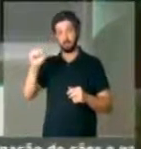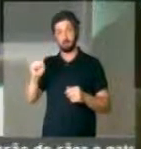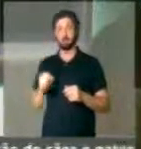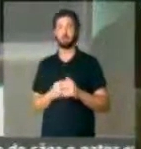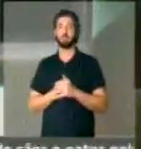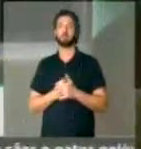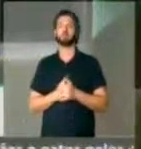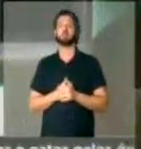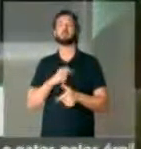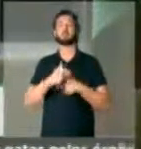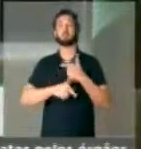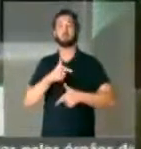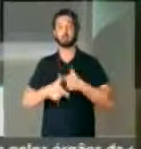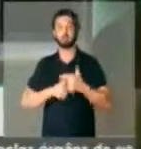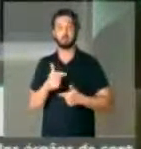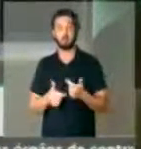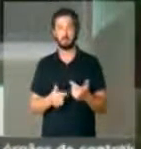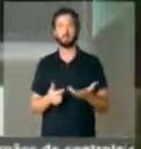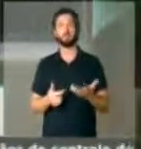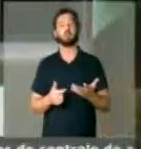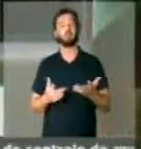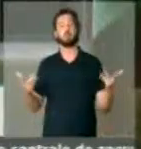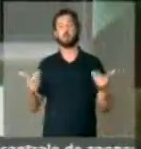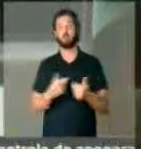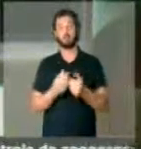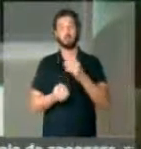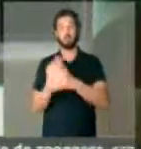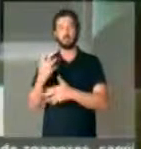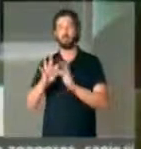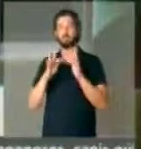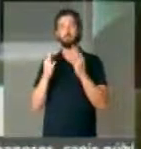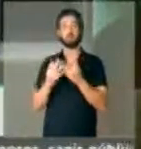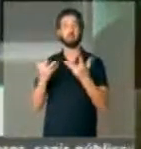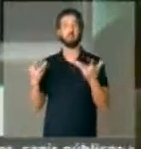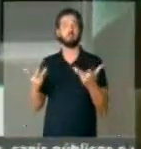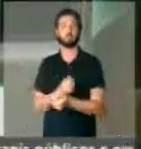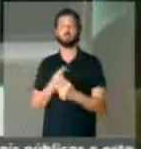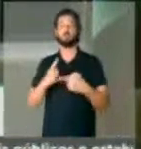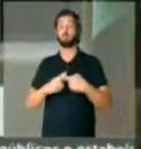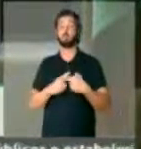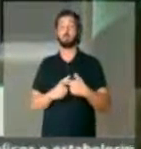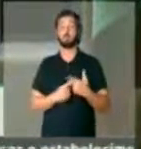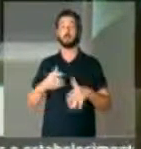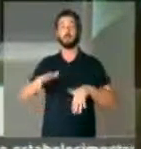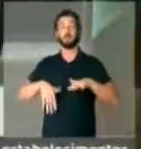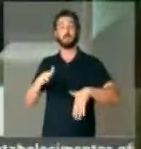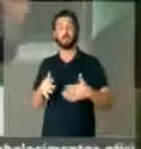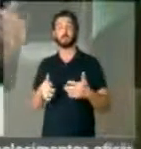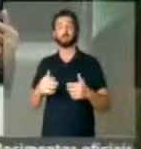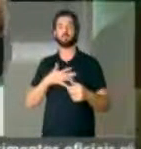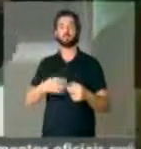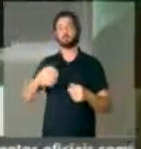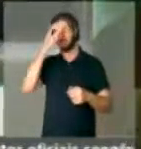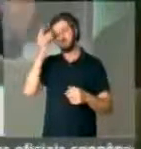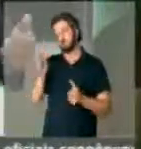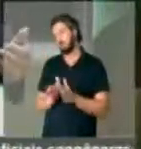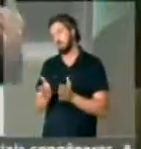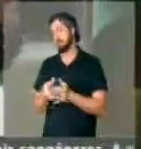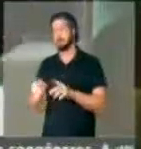fez esse trabalho extraordinário de criar uma família, padre Luiz Couto. Porque às vezes assim, filho de pobre,